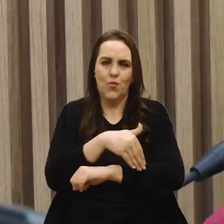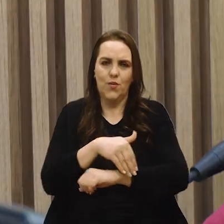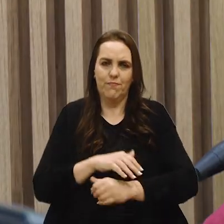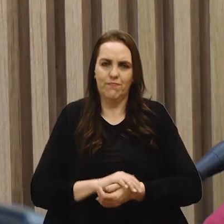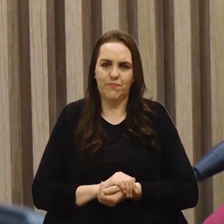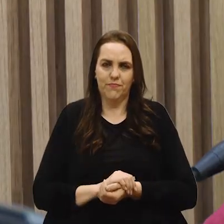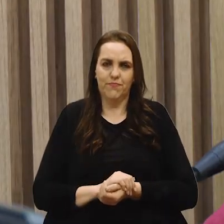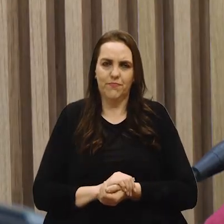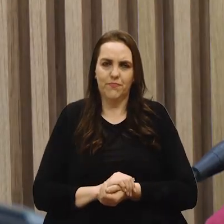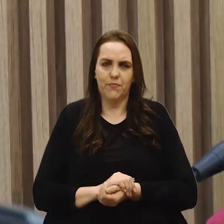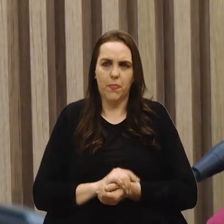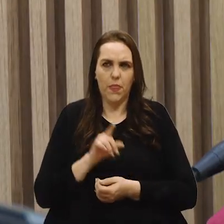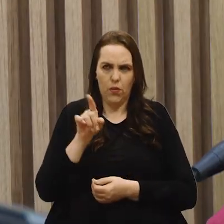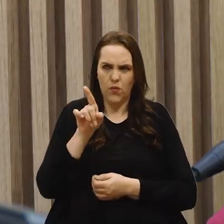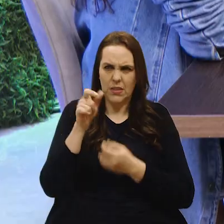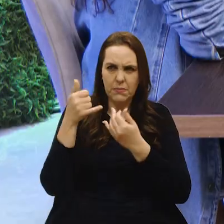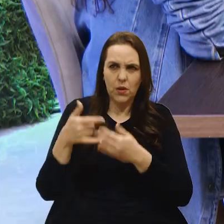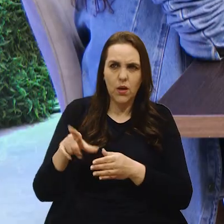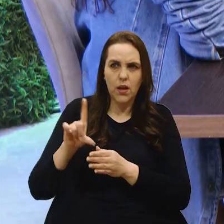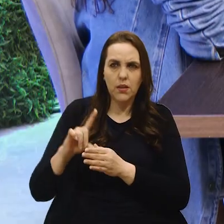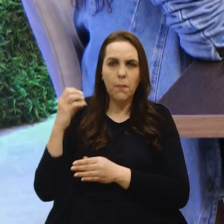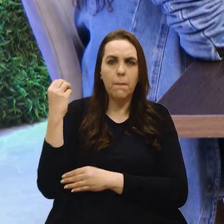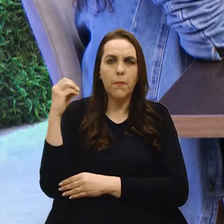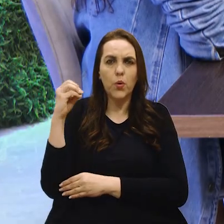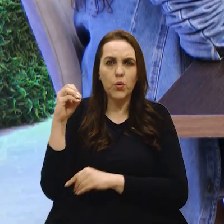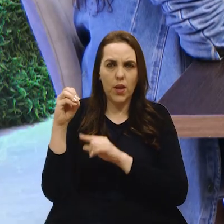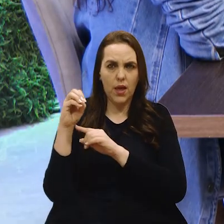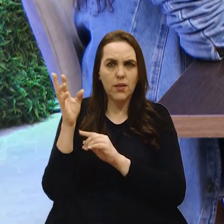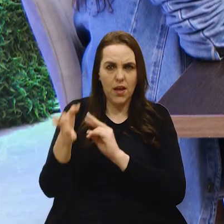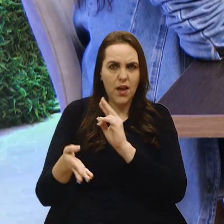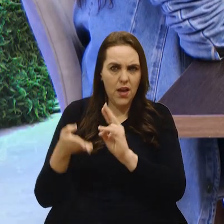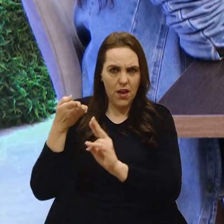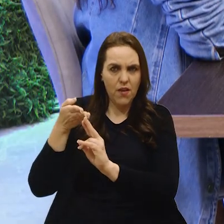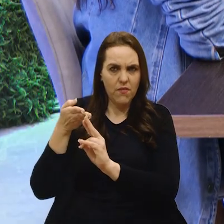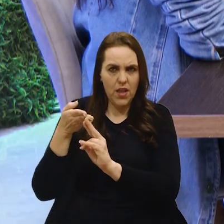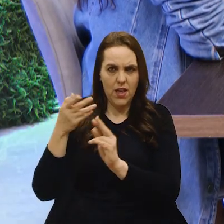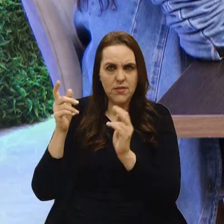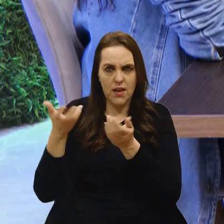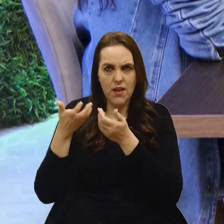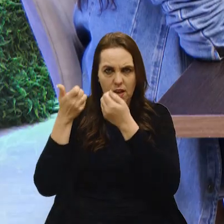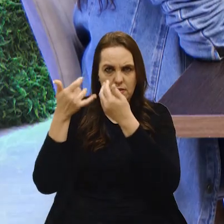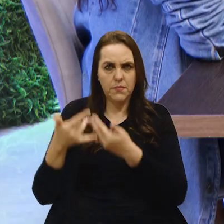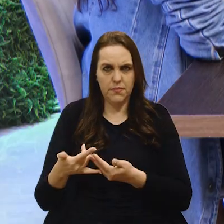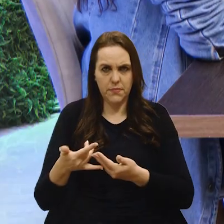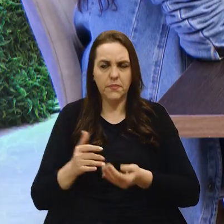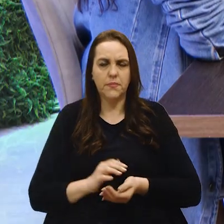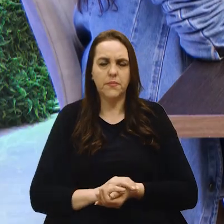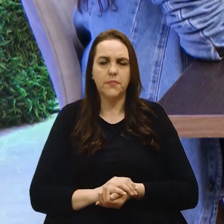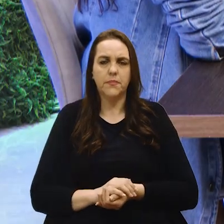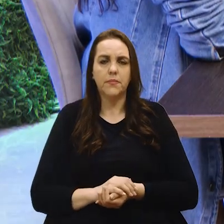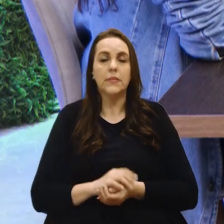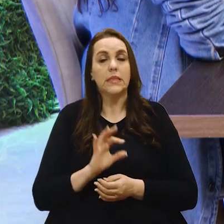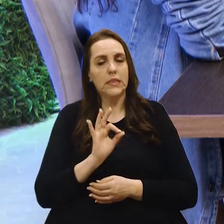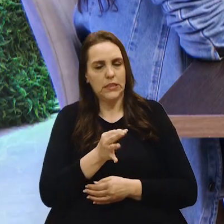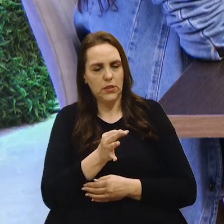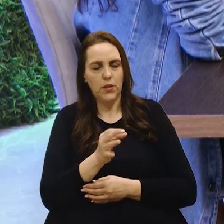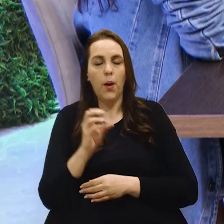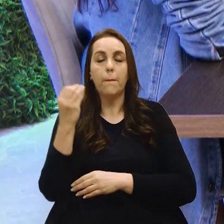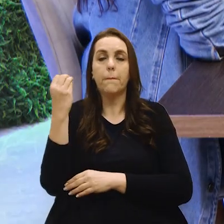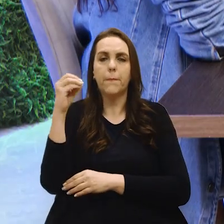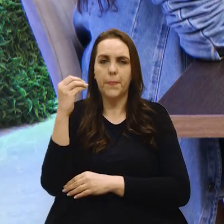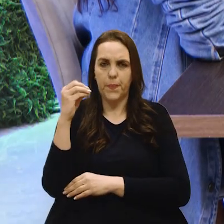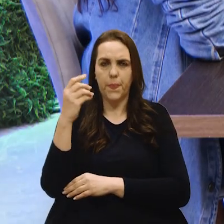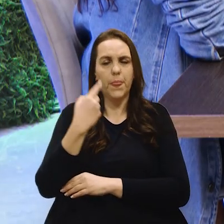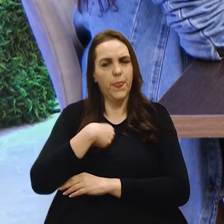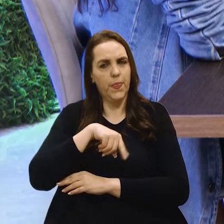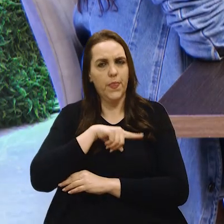rua. E você até falava que Porto Alegre tem uma referência aí, se você quiser compartilhar. Isso, Porto Alegre a gente